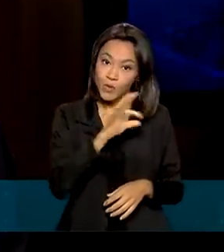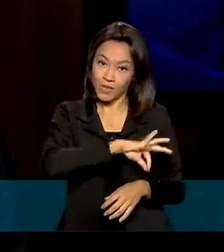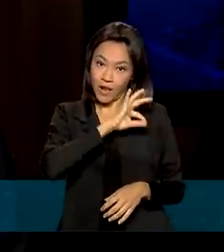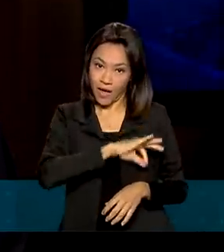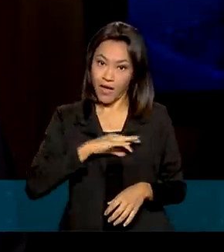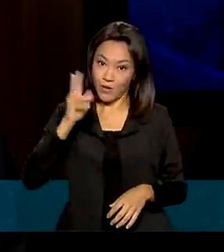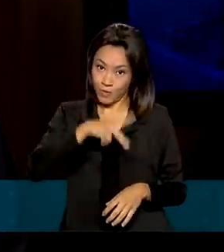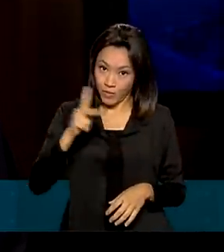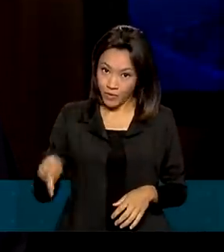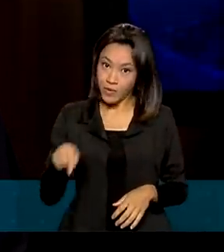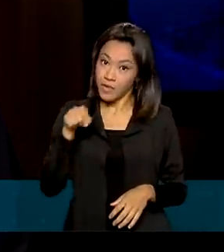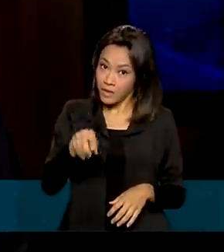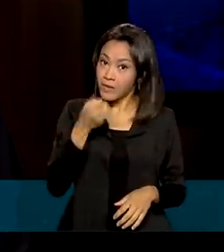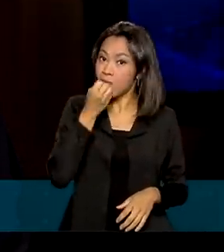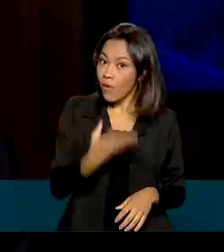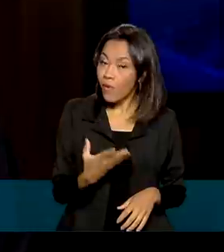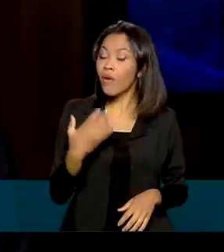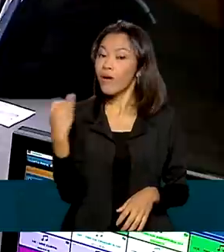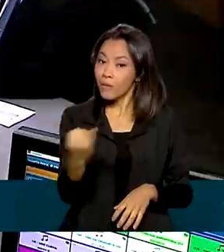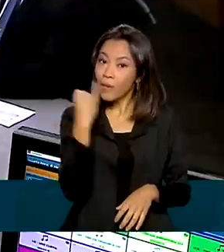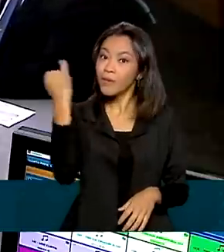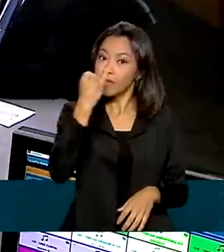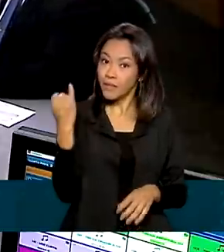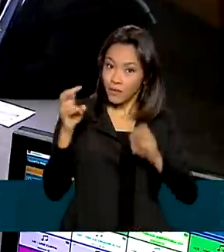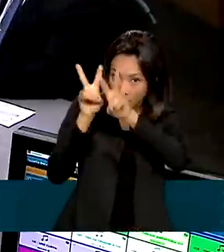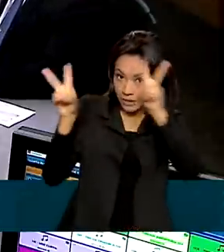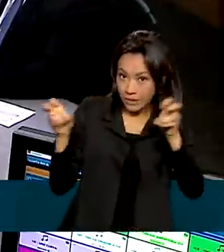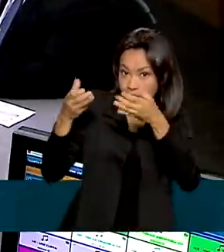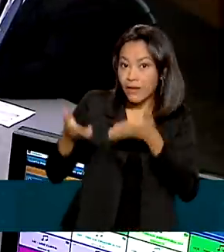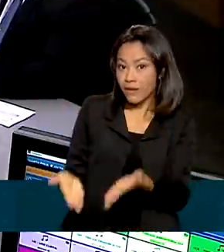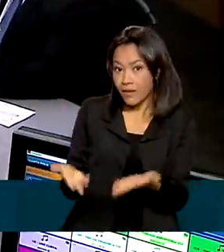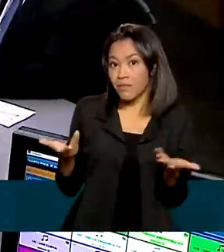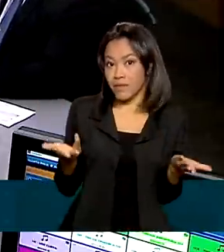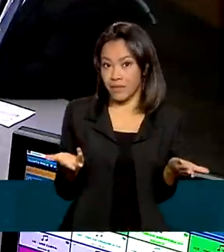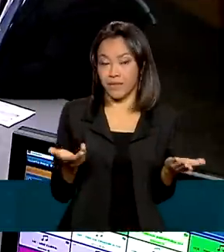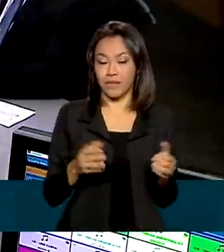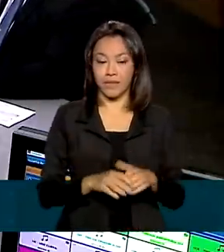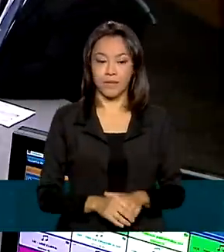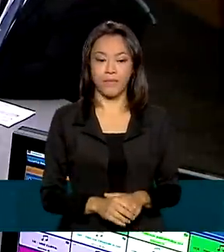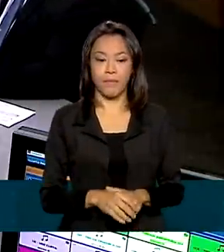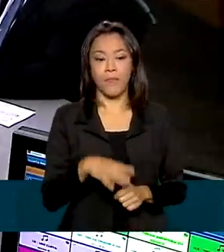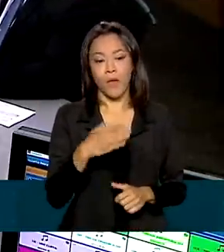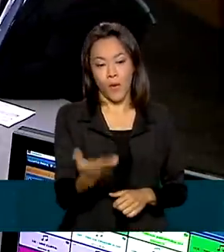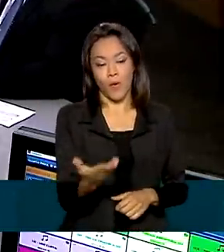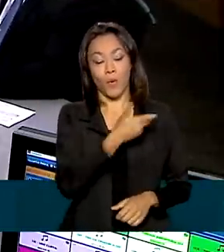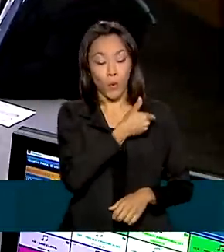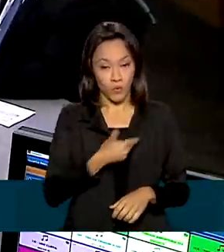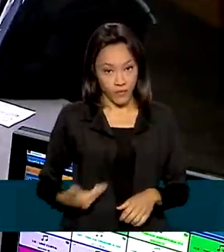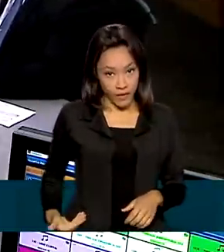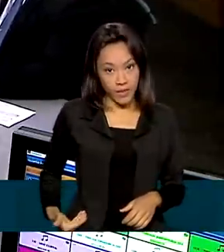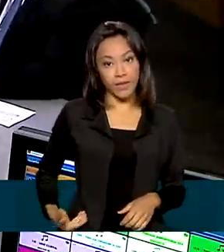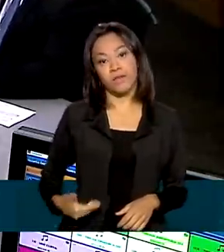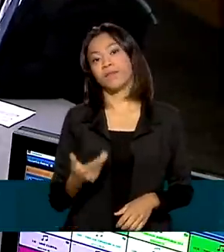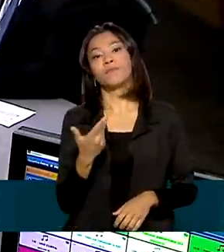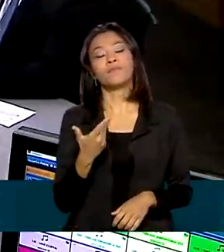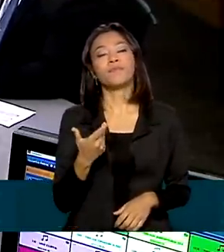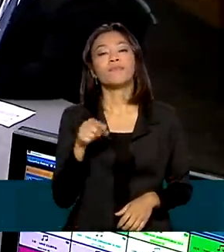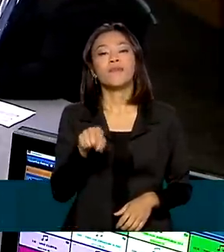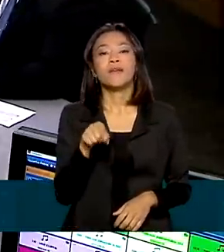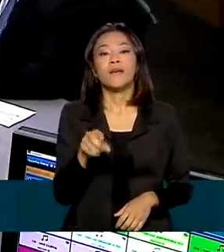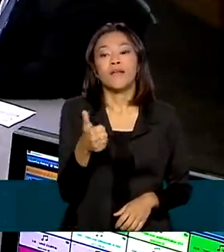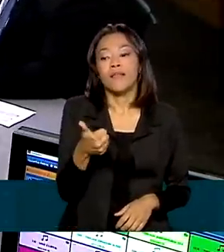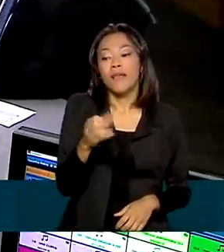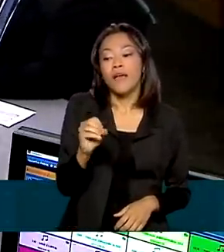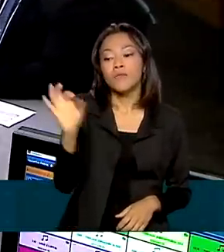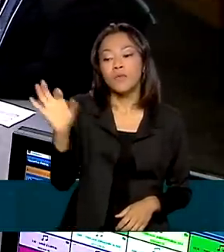Básica é uma sinalização também vai importância dada a esse tema e também traz o governo do prefeito os